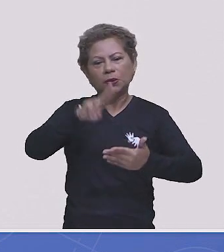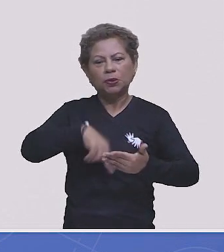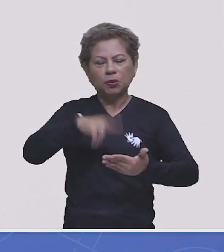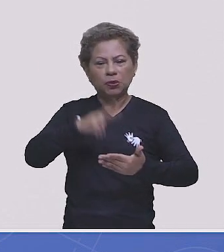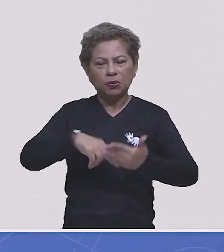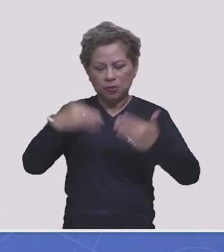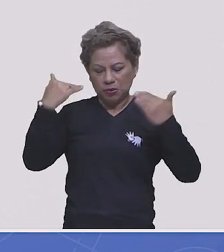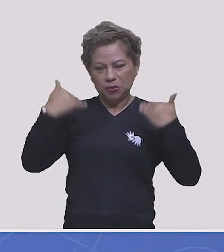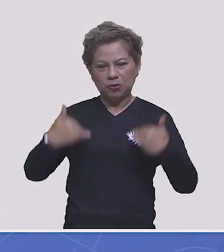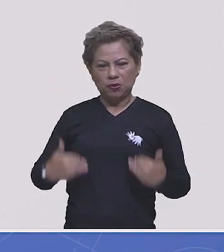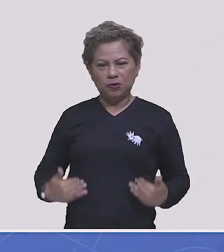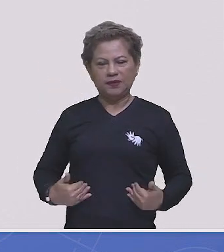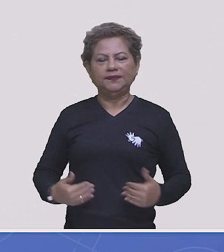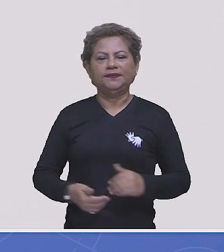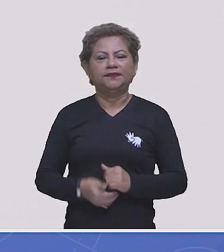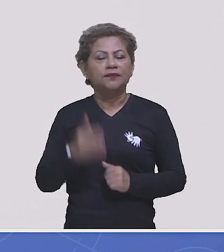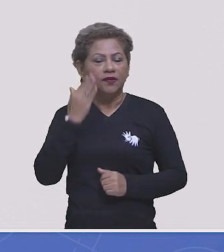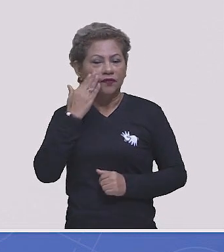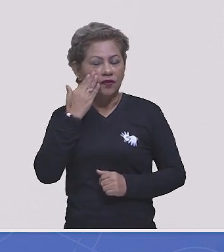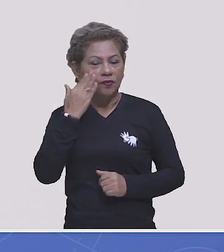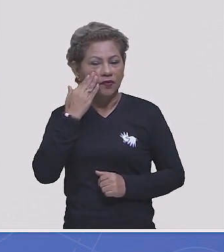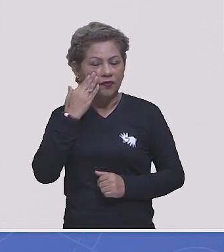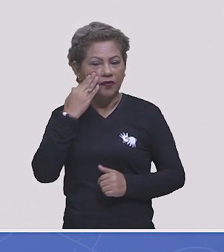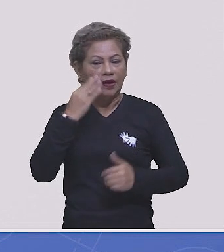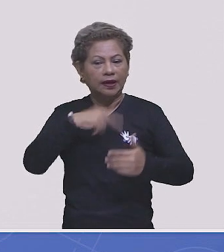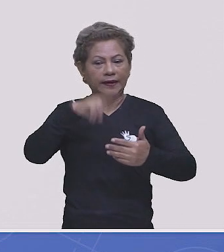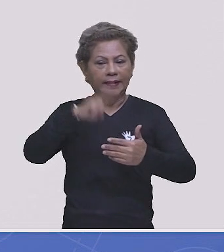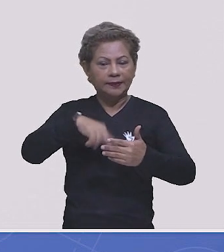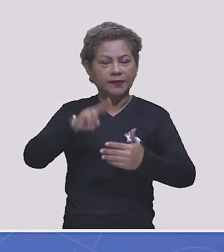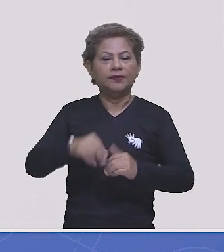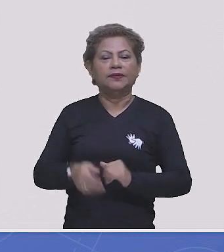nossa imagem da nossa pintura egípcia.